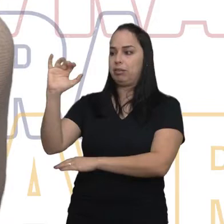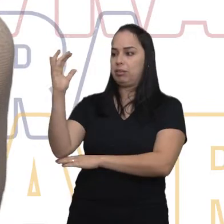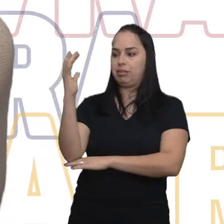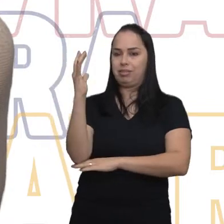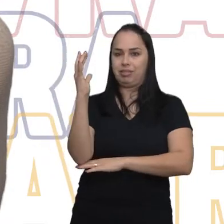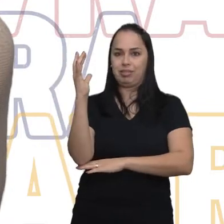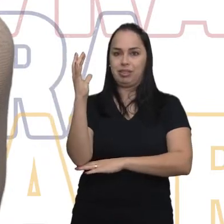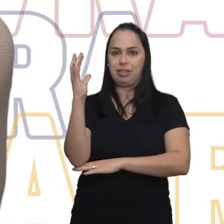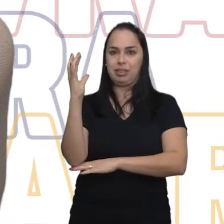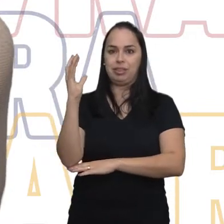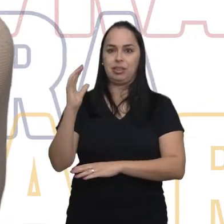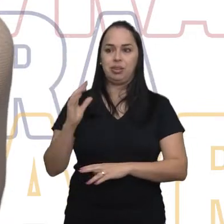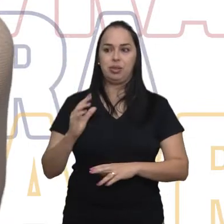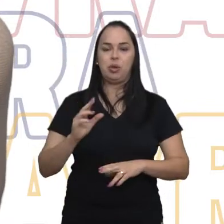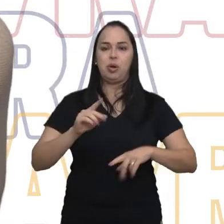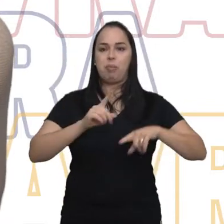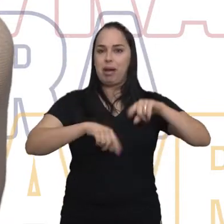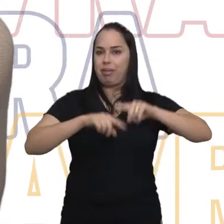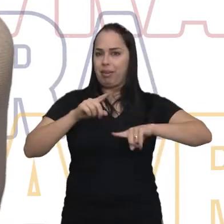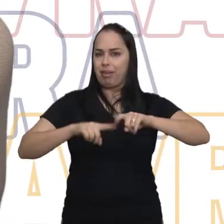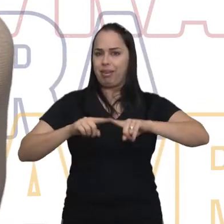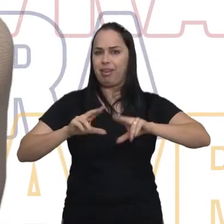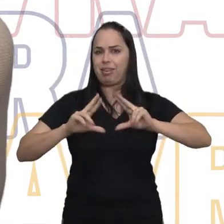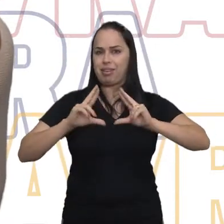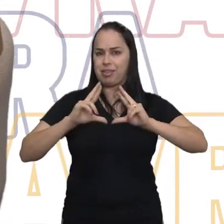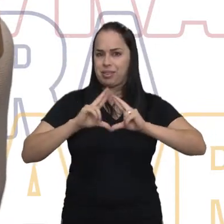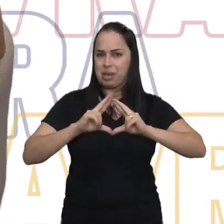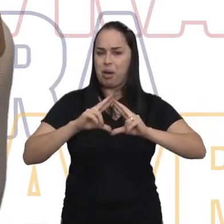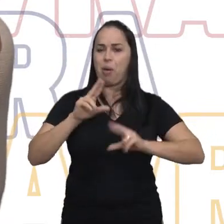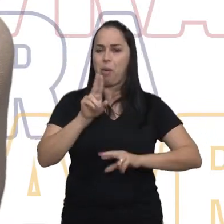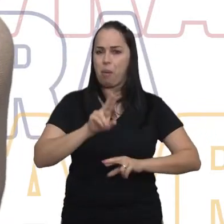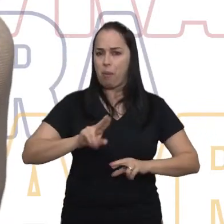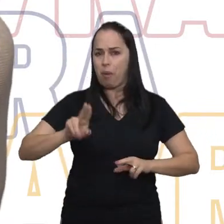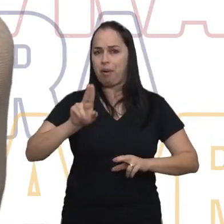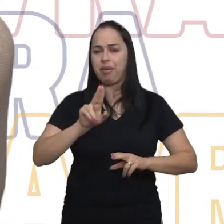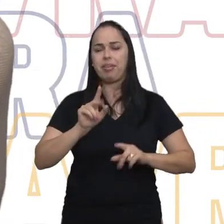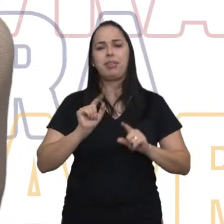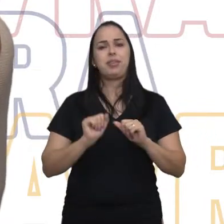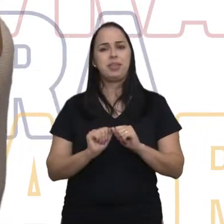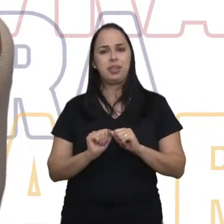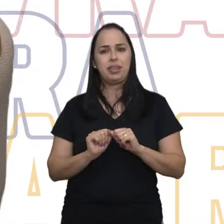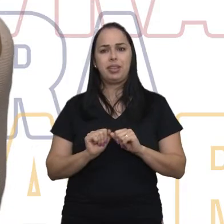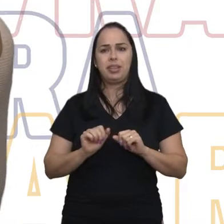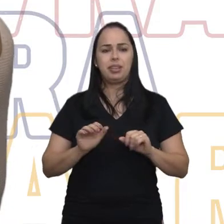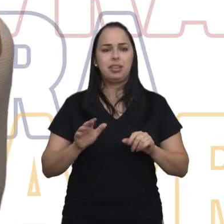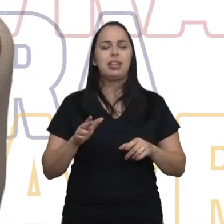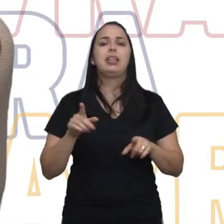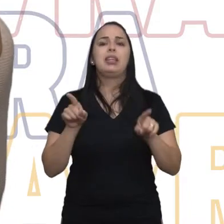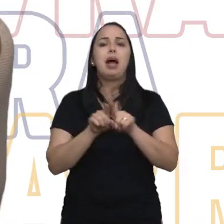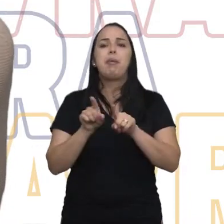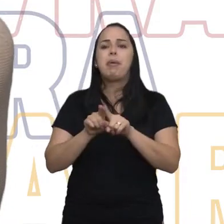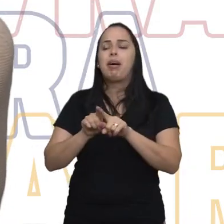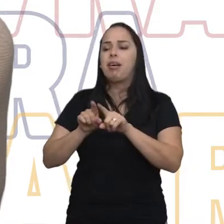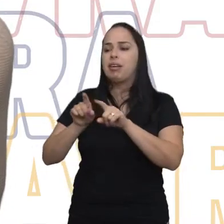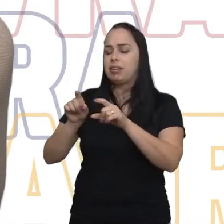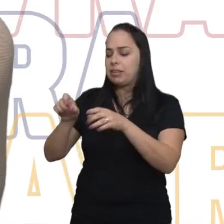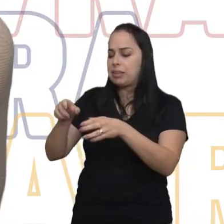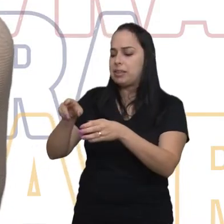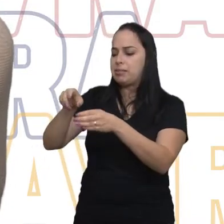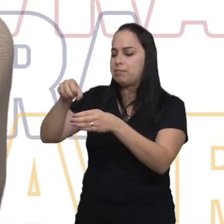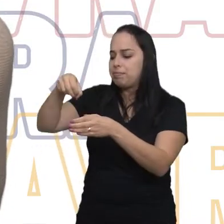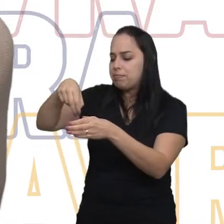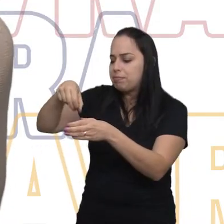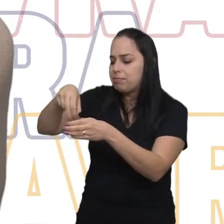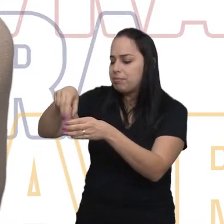eles bombinhas de semente para levar para as praças, para poder plantar. O rabanetezinho,